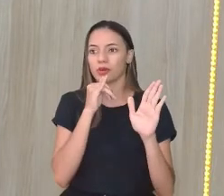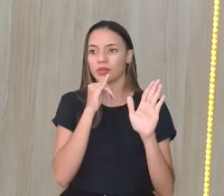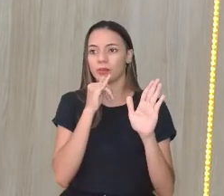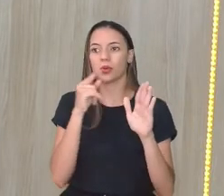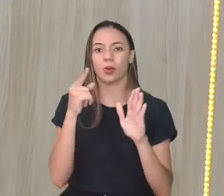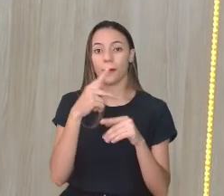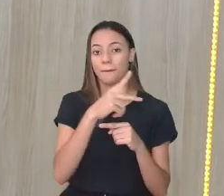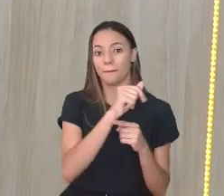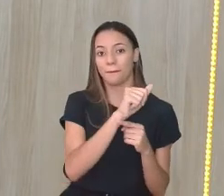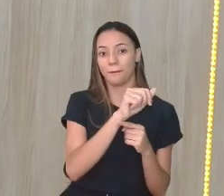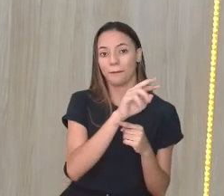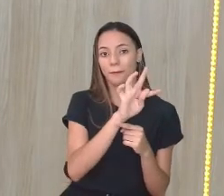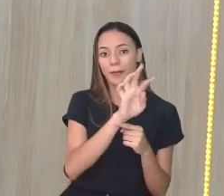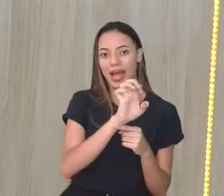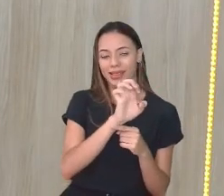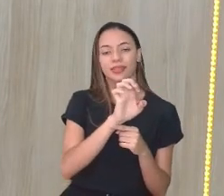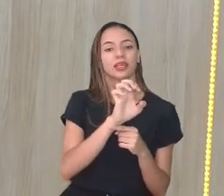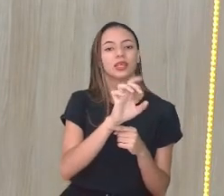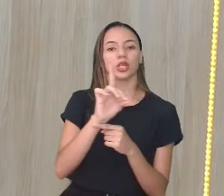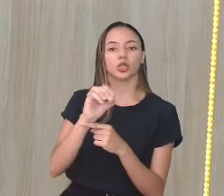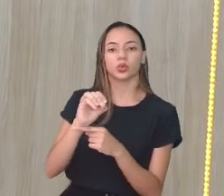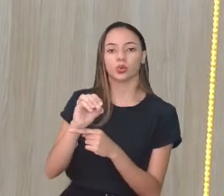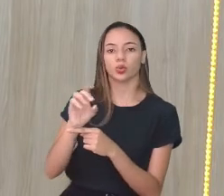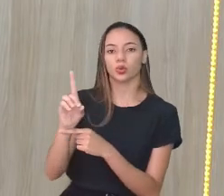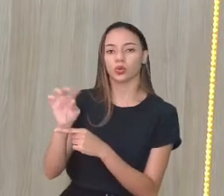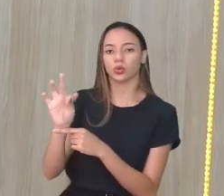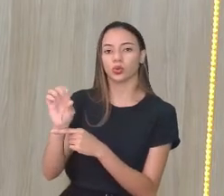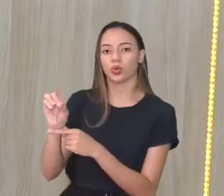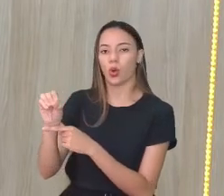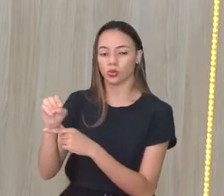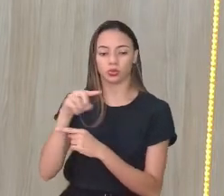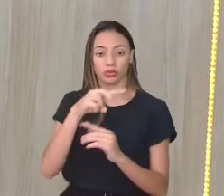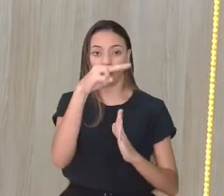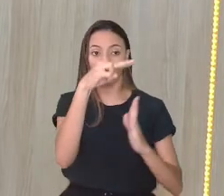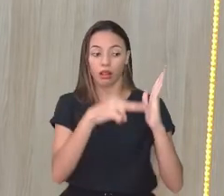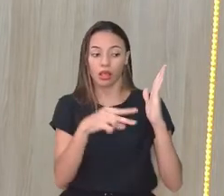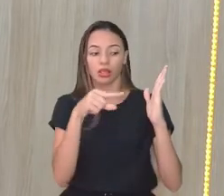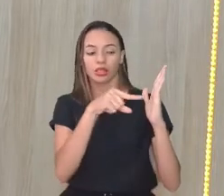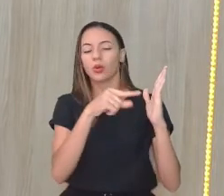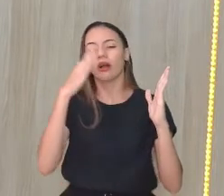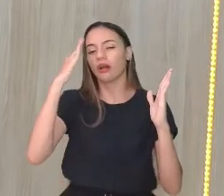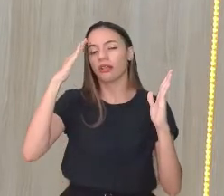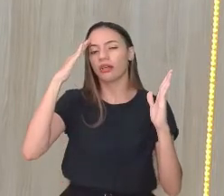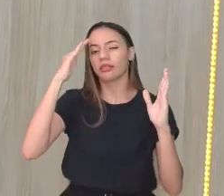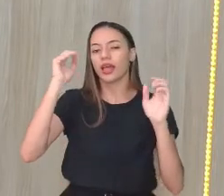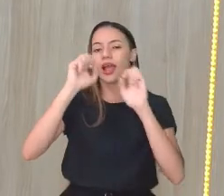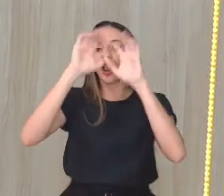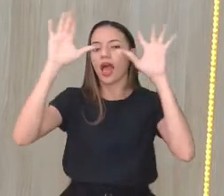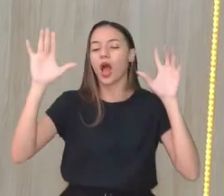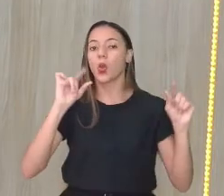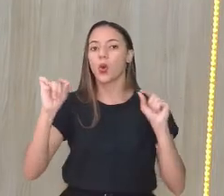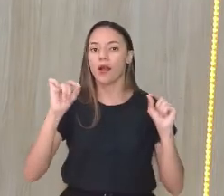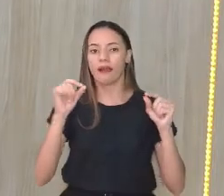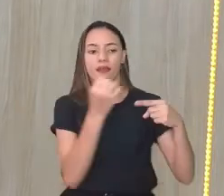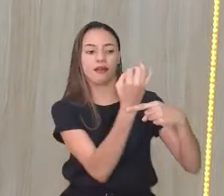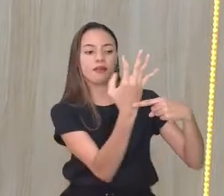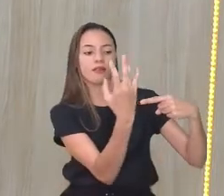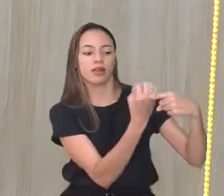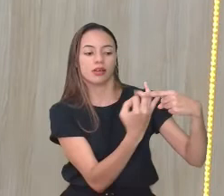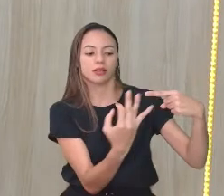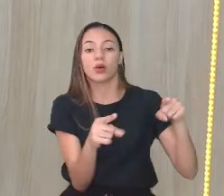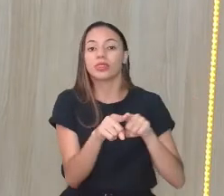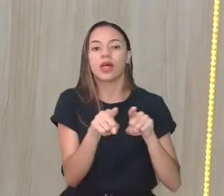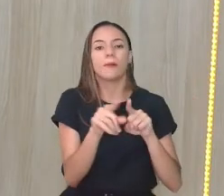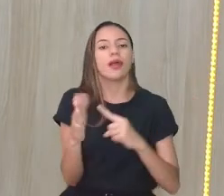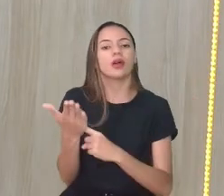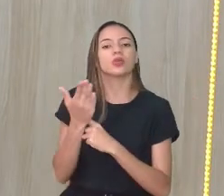todo, a leitura ela vai ajudar a gente, além de compreender a fração em si, ela vai também ajudar a gente a ler